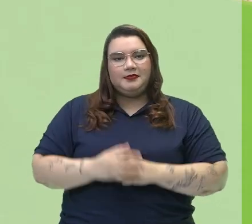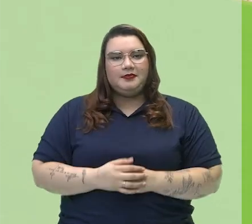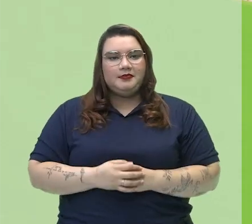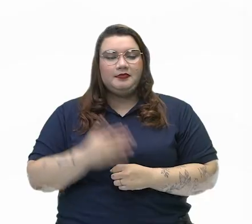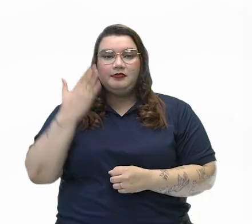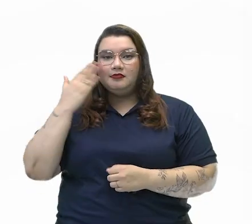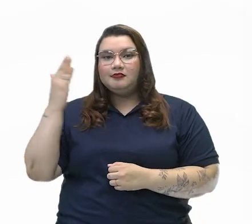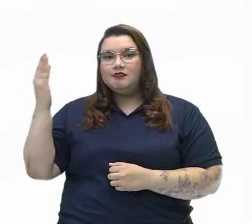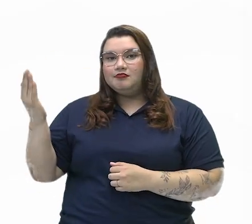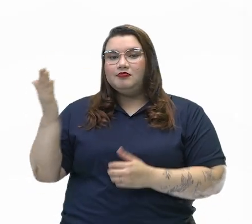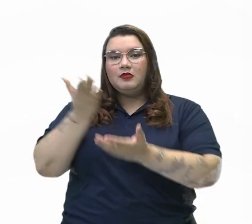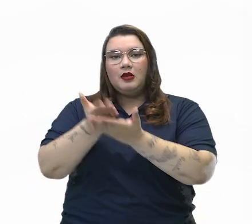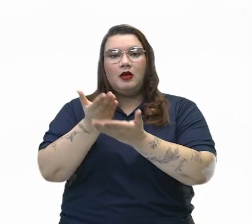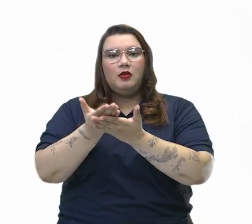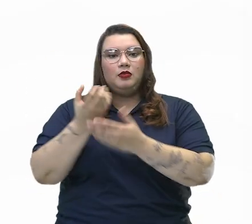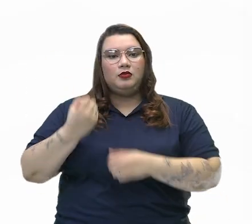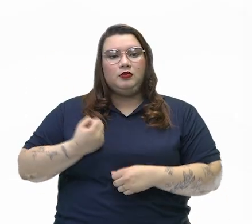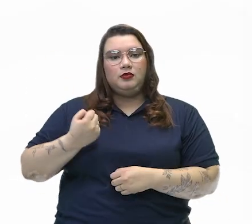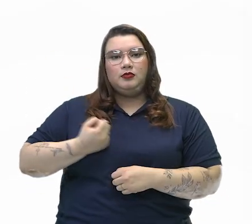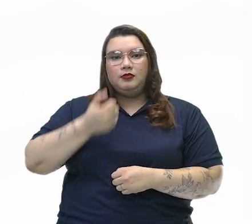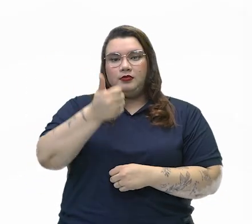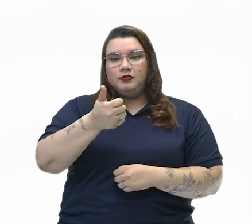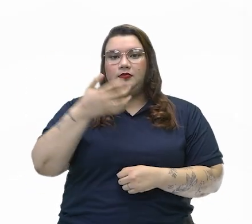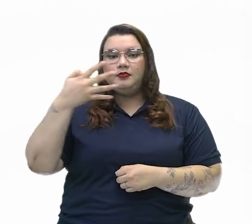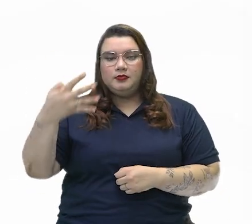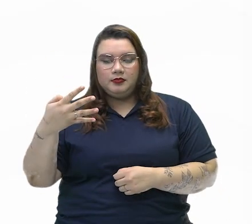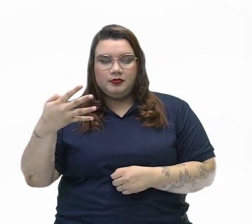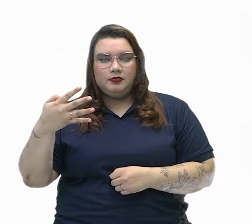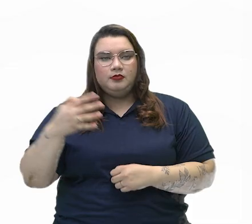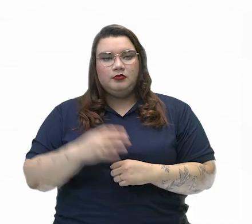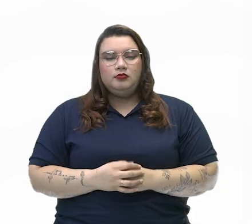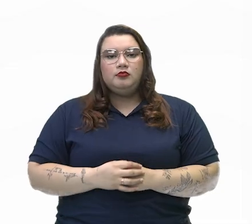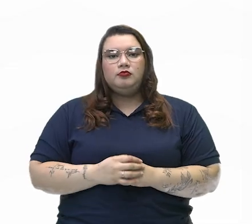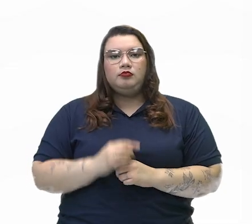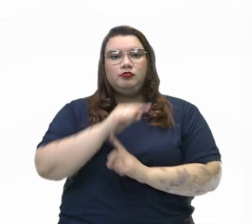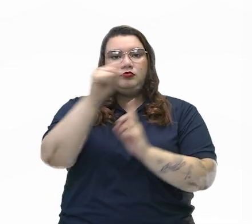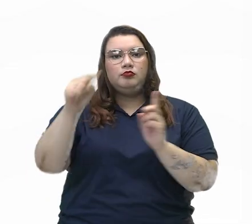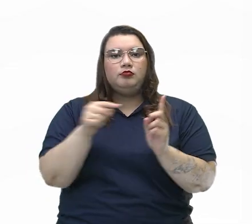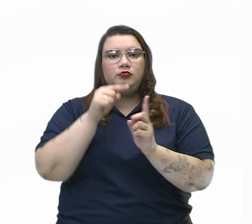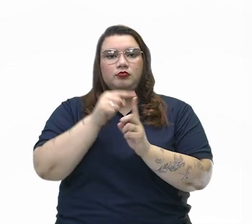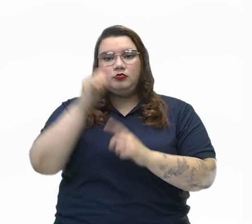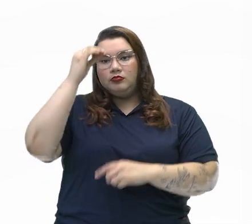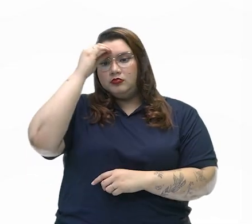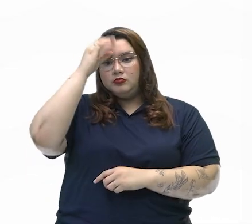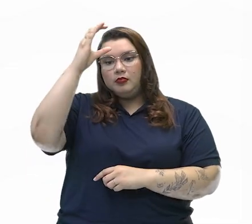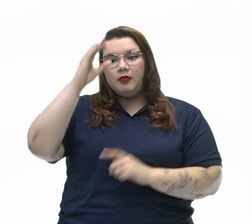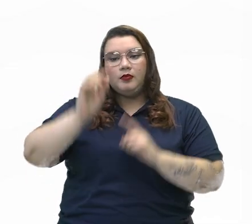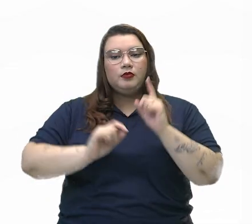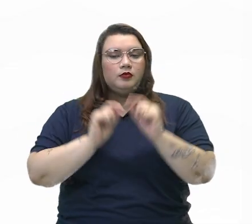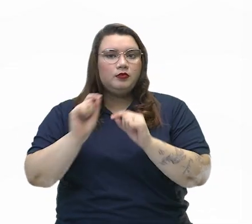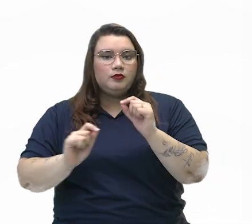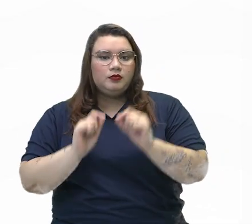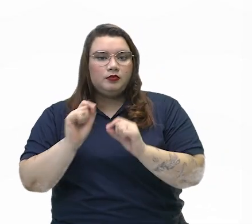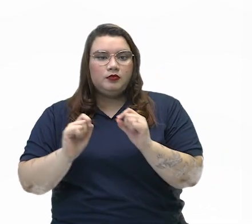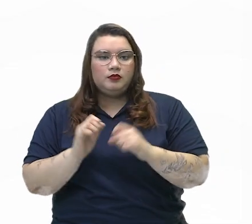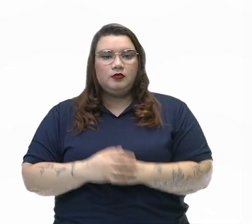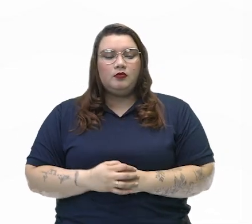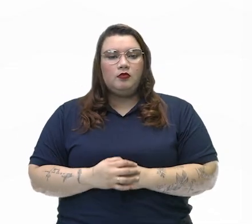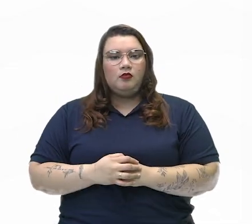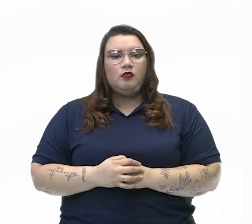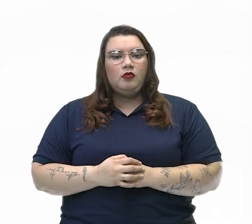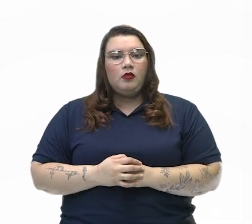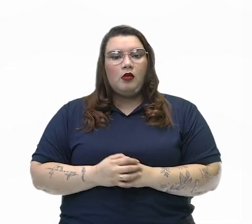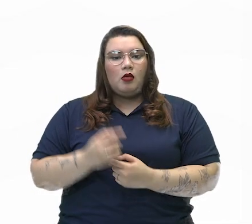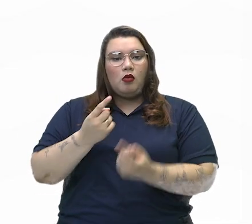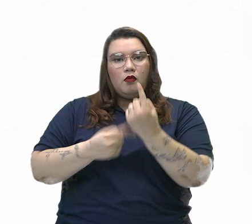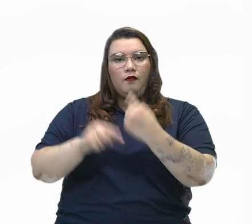nossa aula. Vejam bem, pessoal, hoje nós teremos a aula de número 14. E no objeto de conhecimento nós